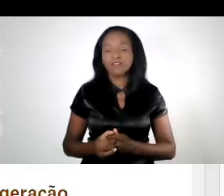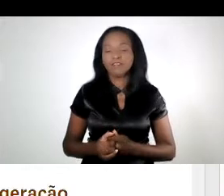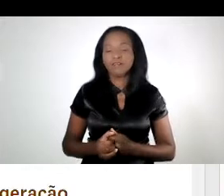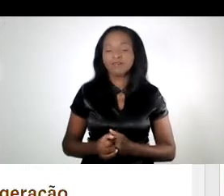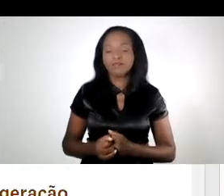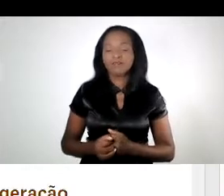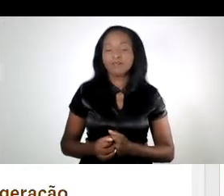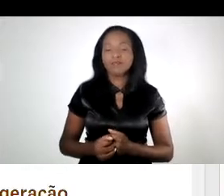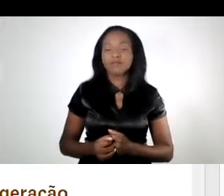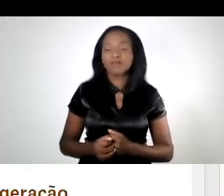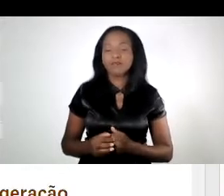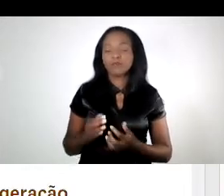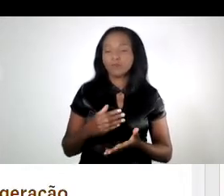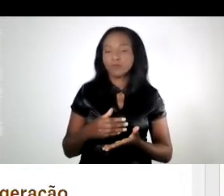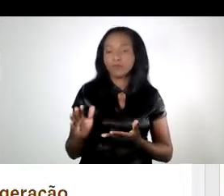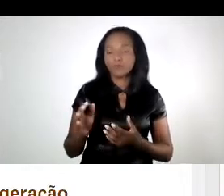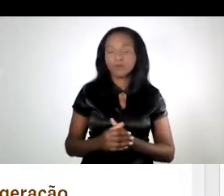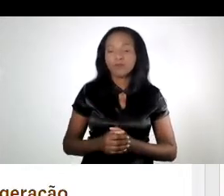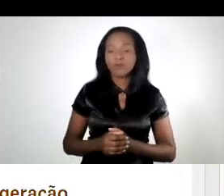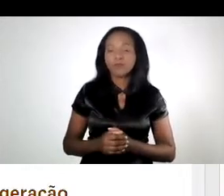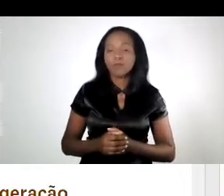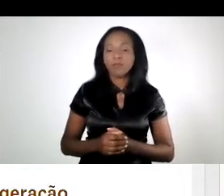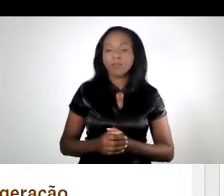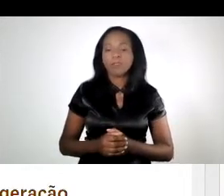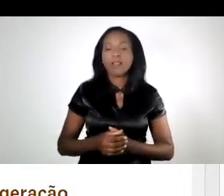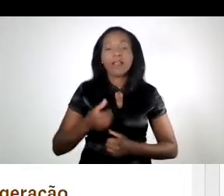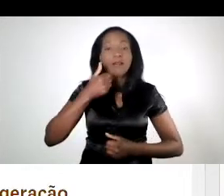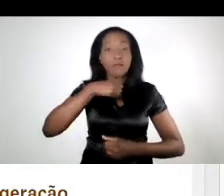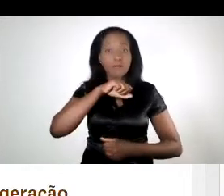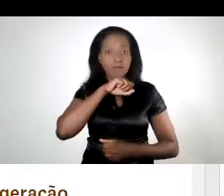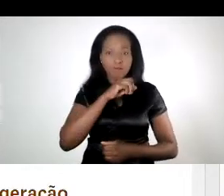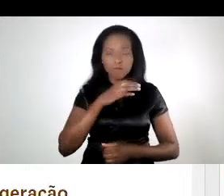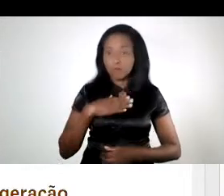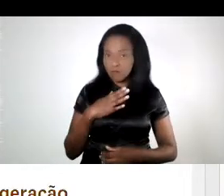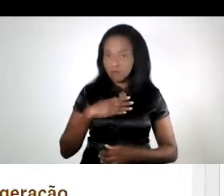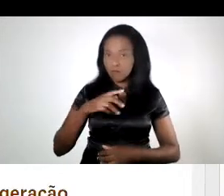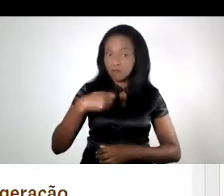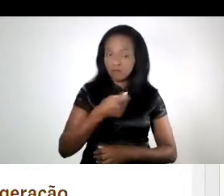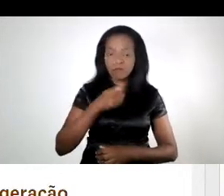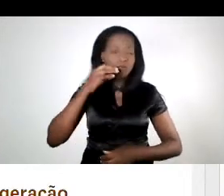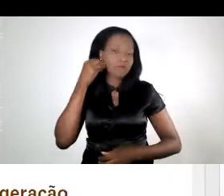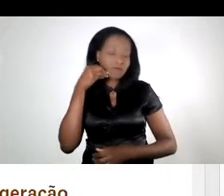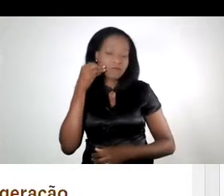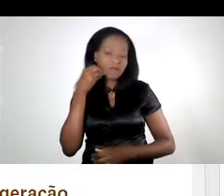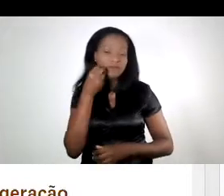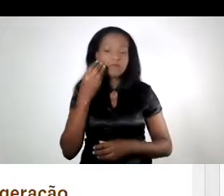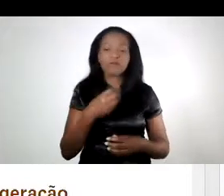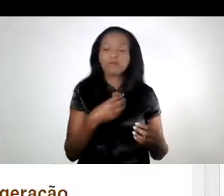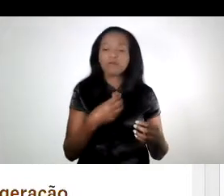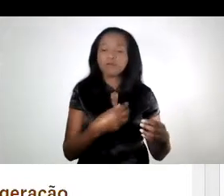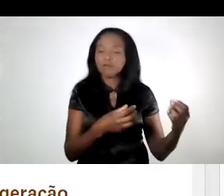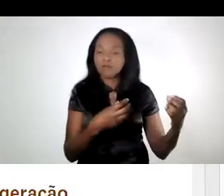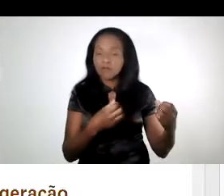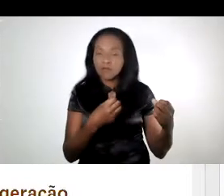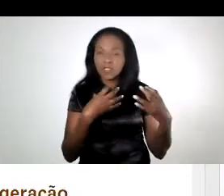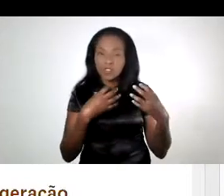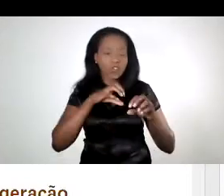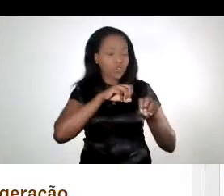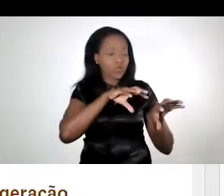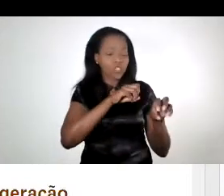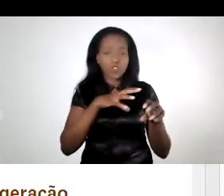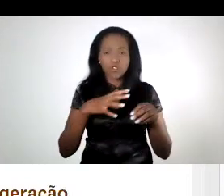Vou iniciar a leitura. A minha mãe, experiência, ensinou toda a sua geração